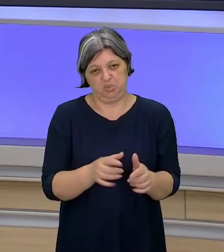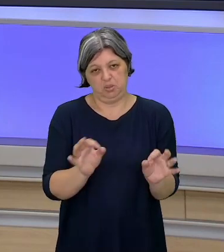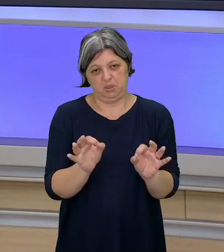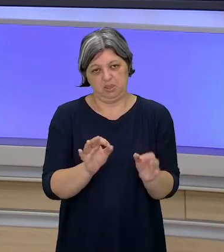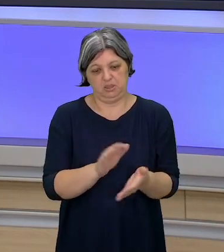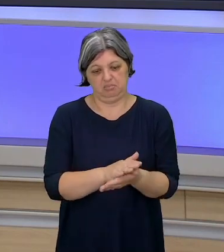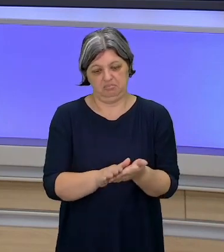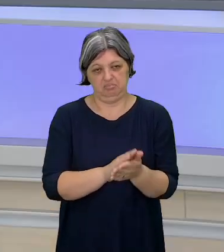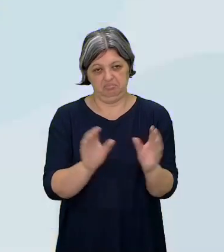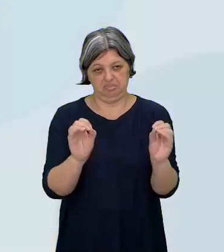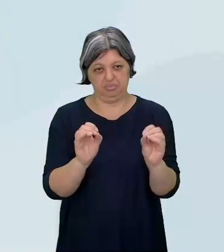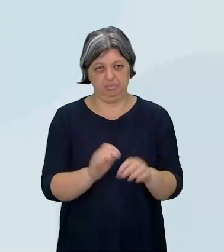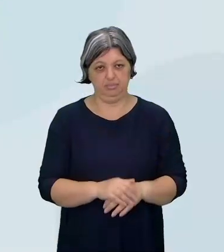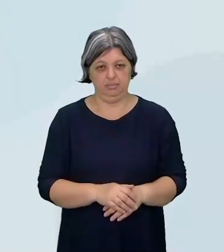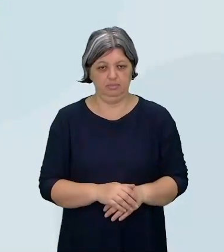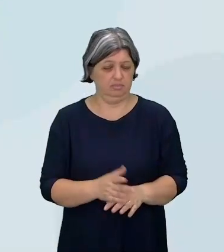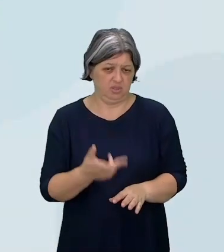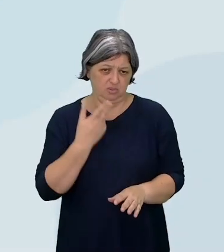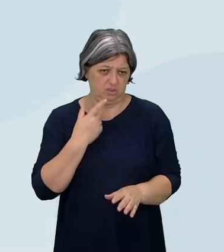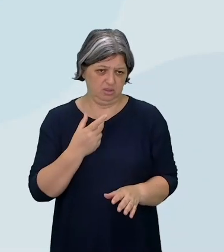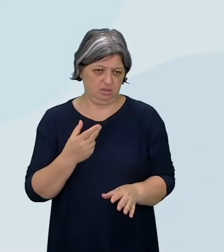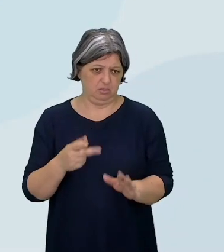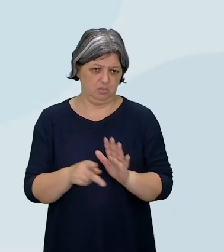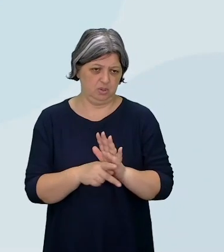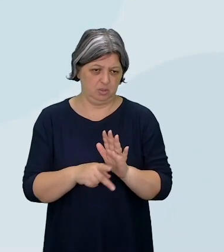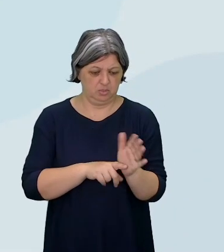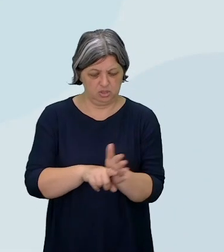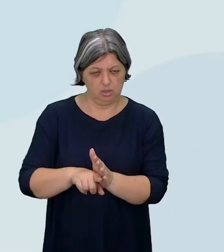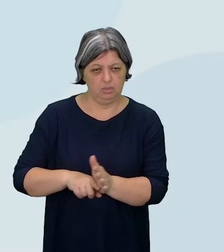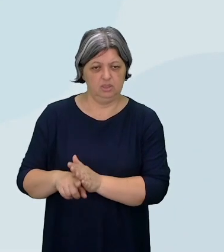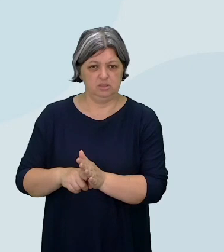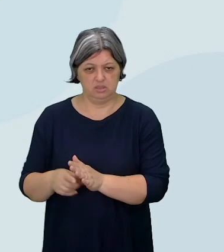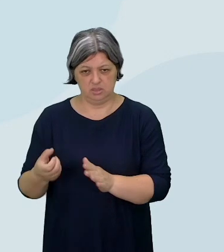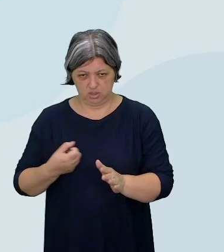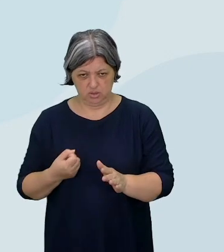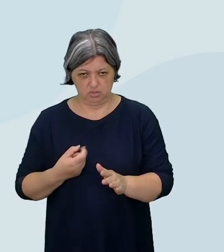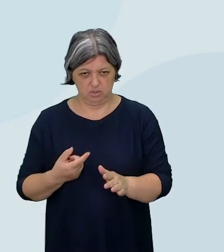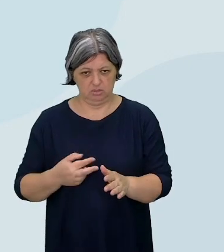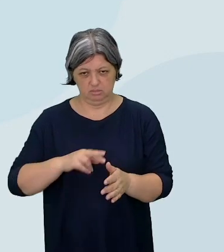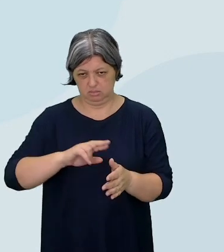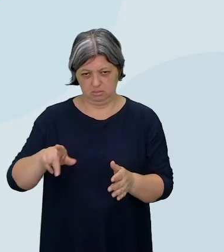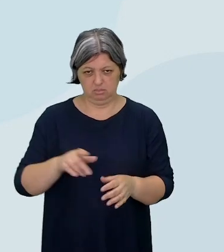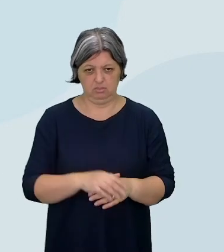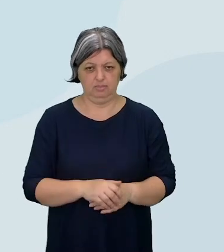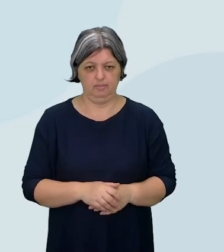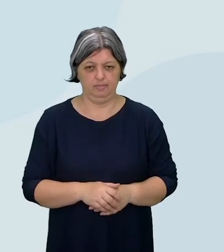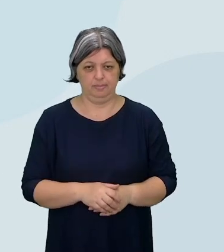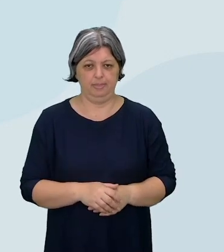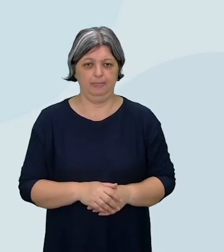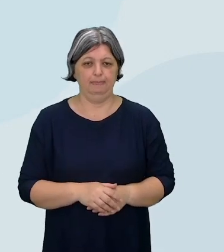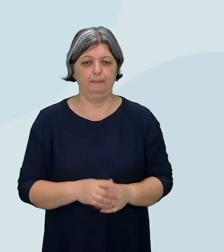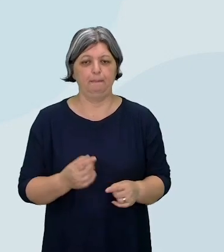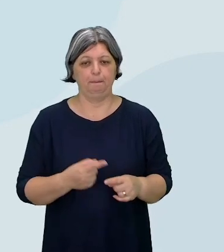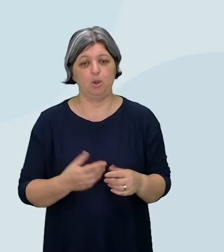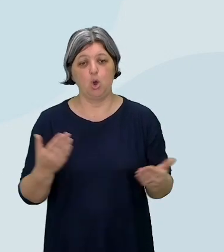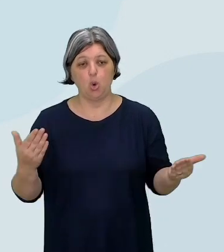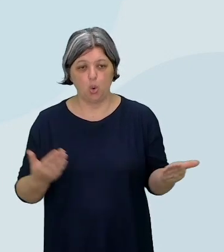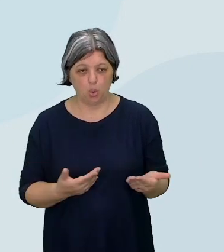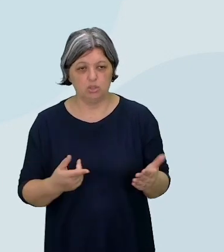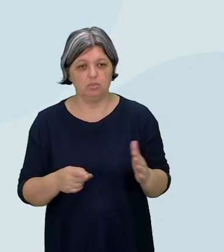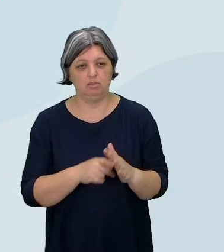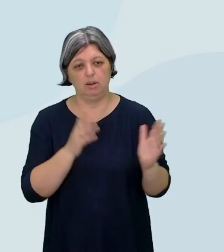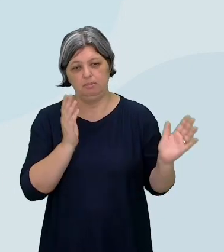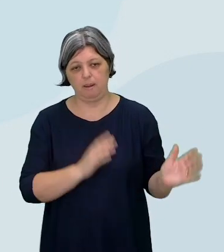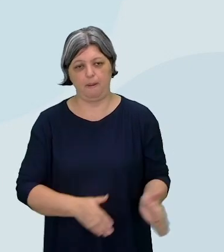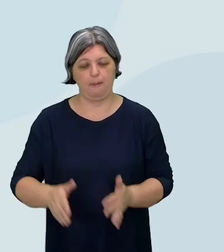em termos numéricos, não é um problema. Tira esse pois, coloca hoje, são produzidas